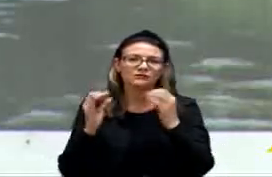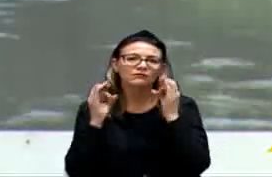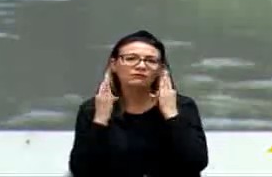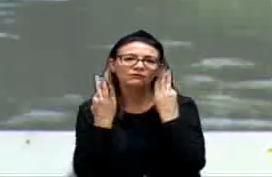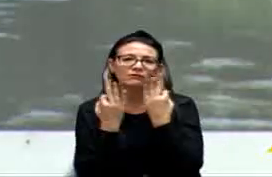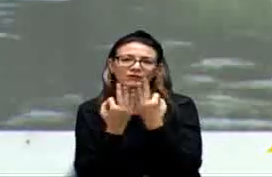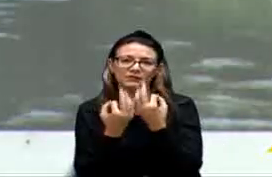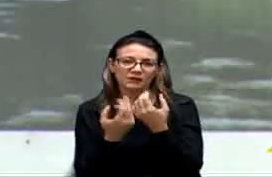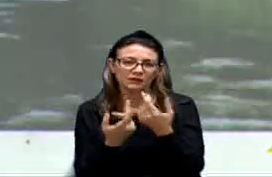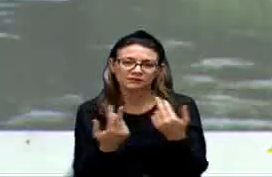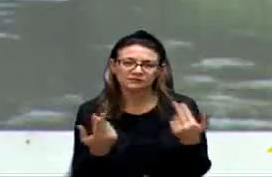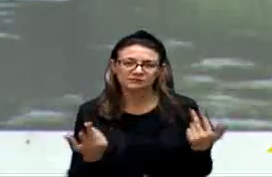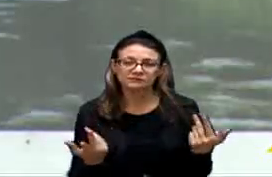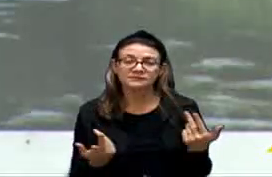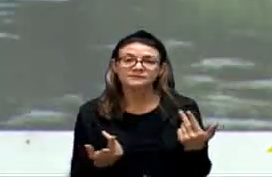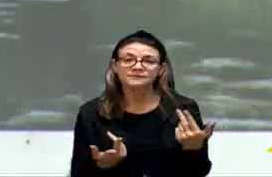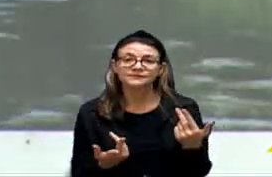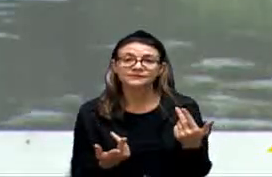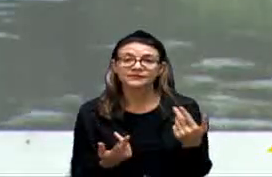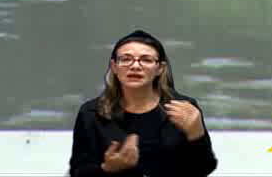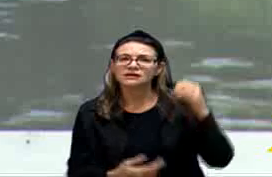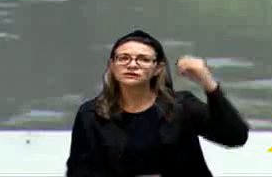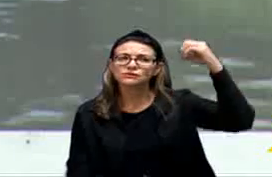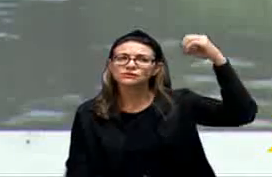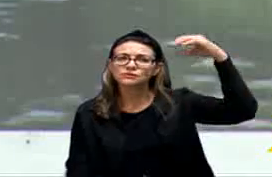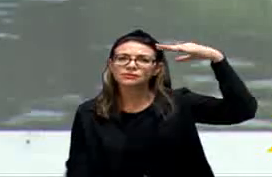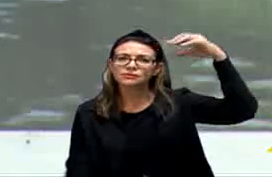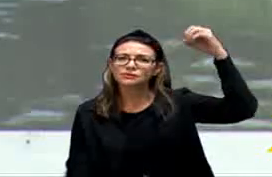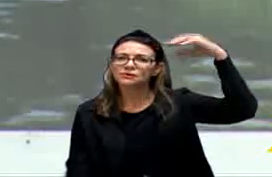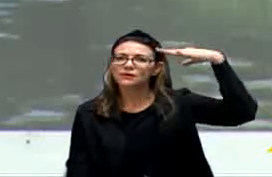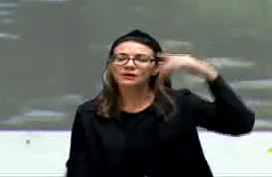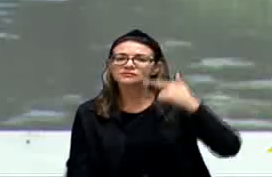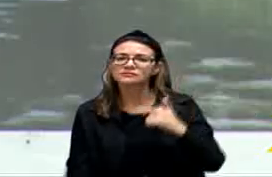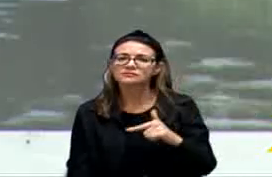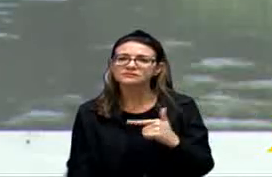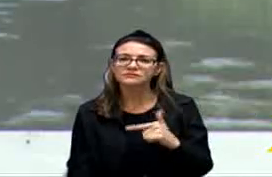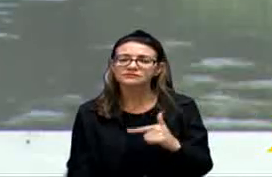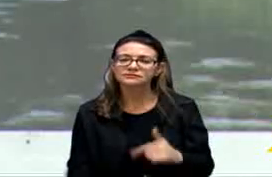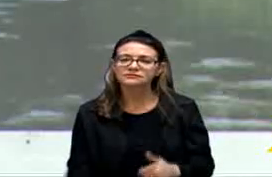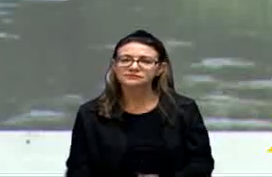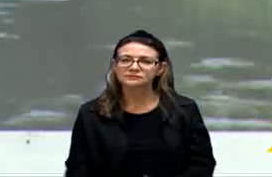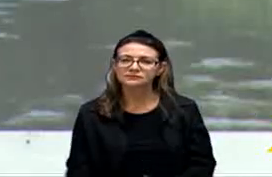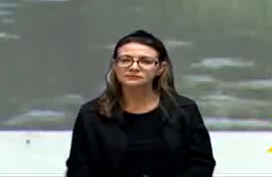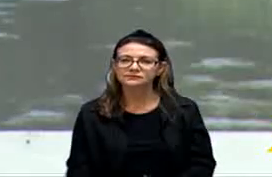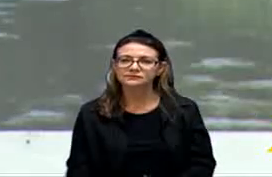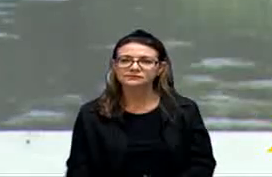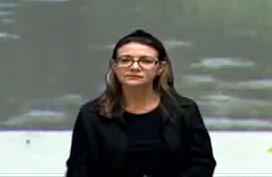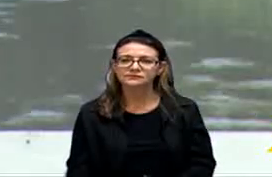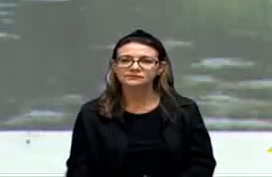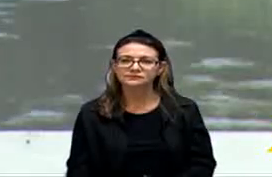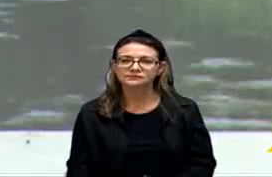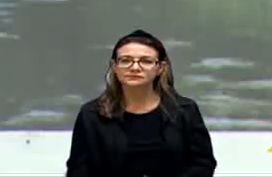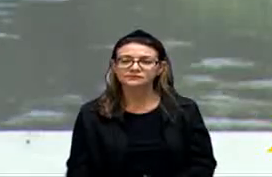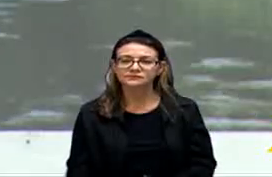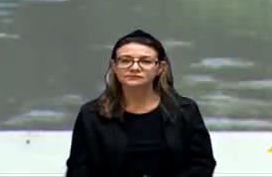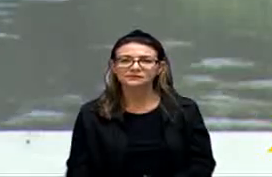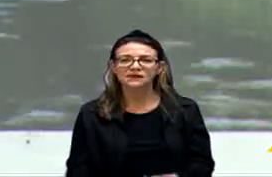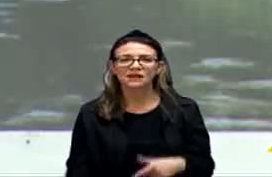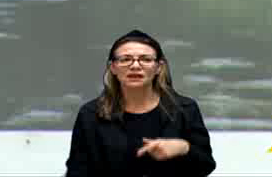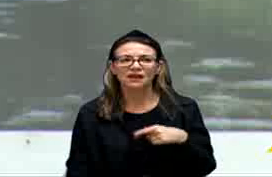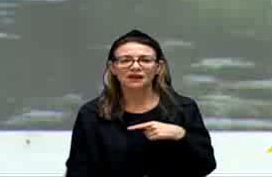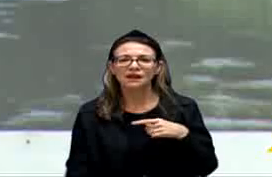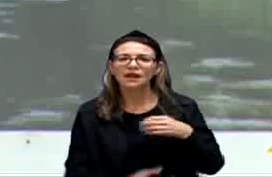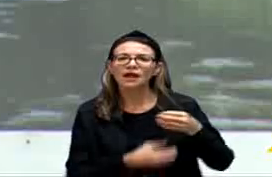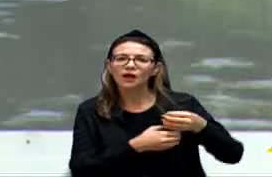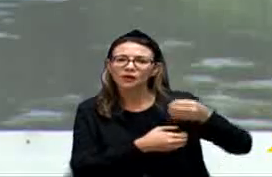sem iluminação até hoje essa rua tá sem iluminação até hoje 2020 não não não tem nem a rede só tem os postes lá